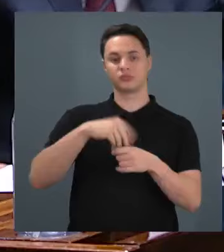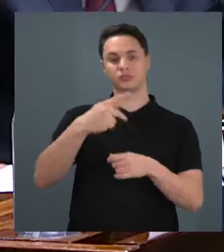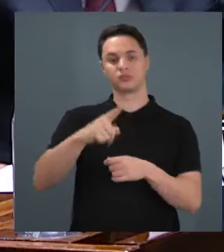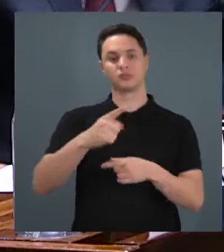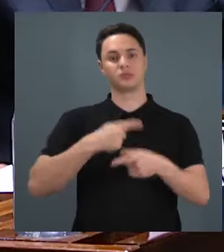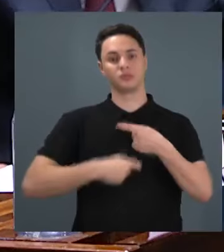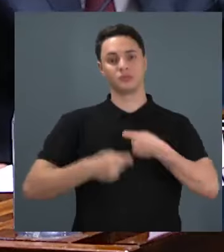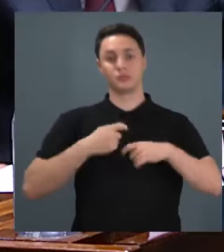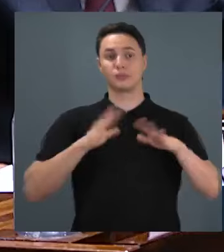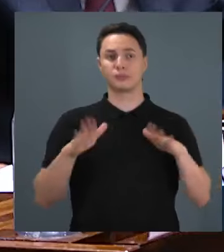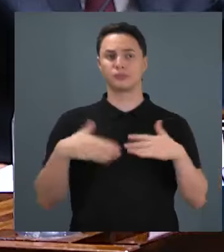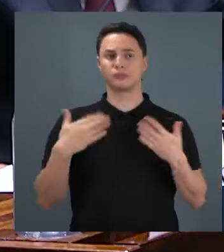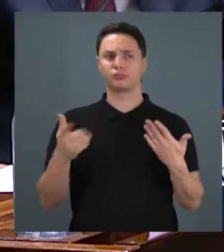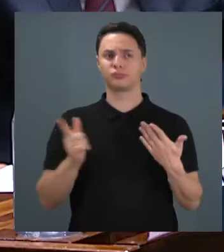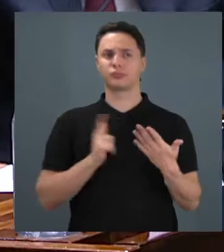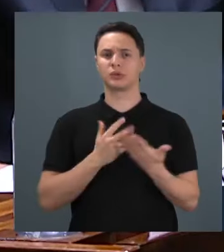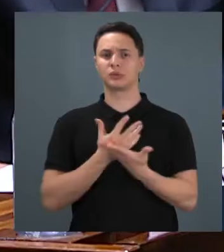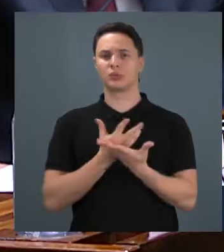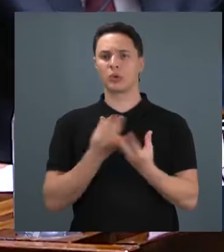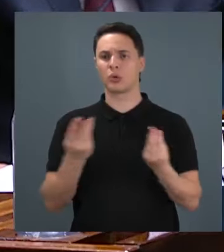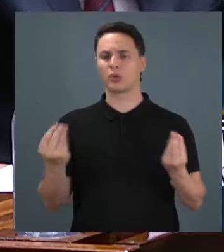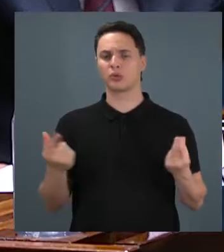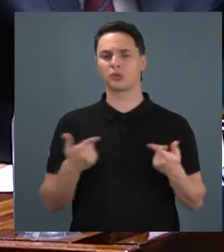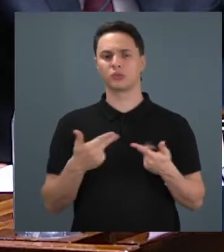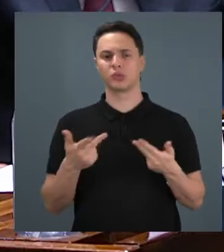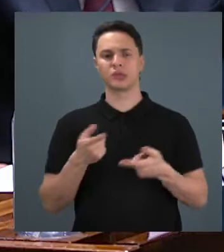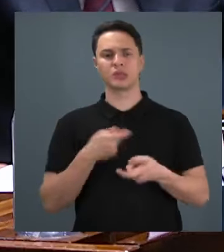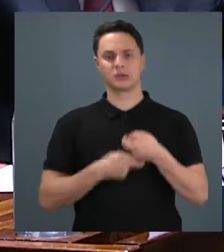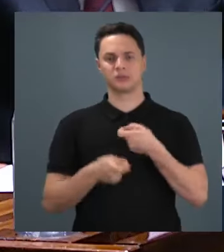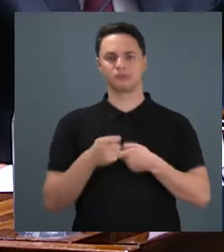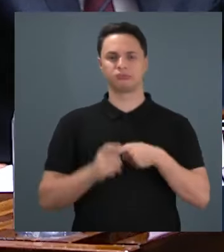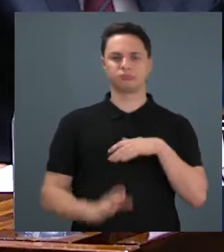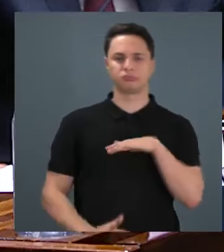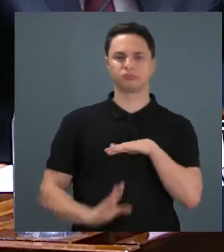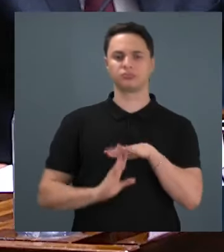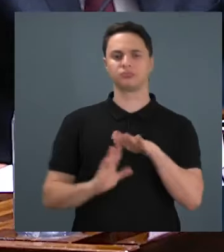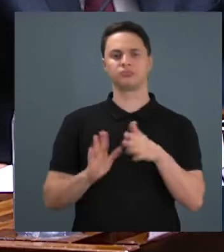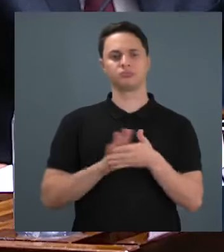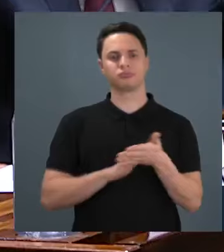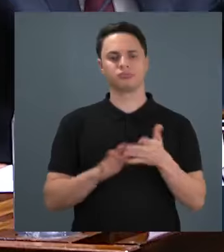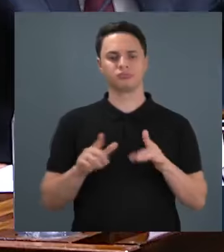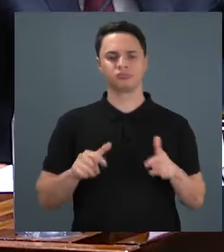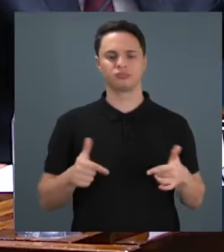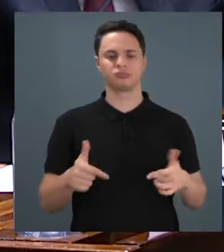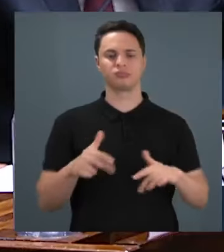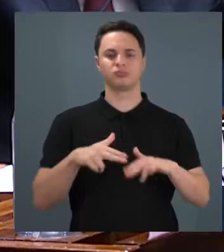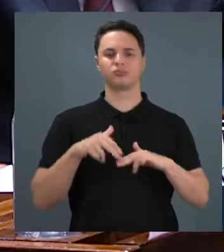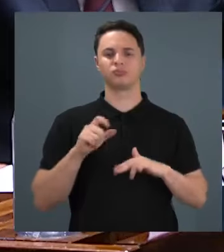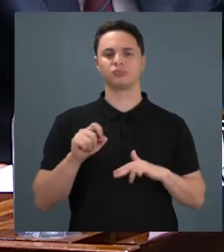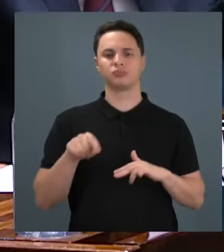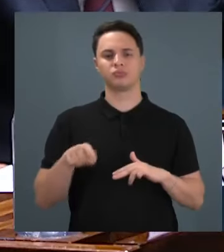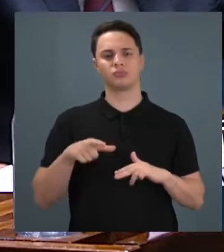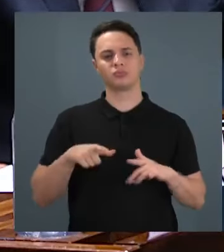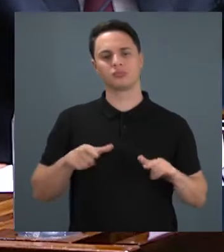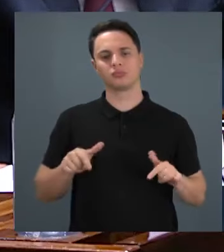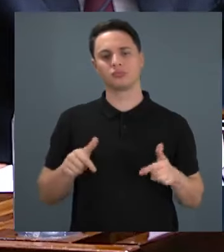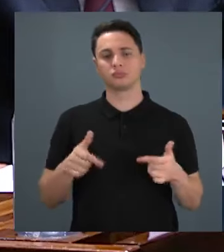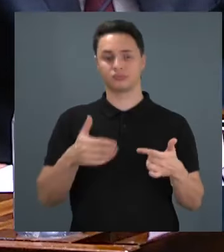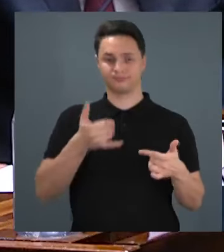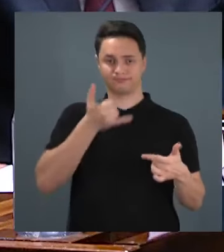você tem uma enorme quantidade de negócios represados, não realizados, em função dessa ação,